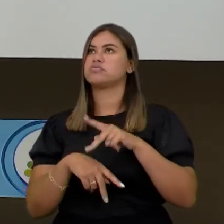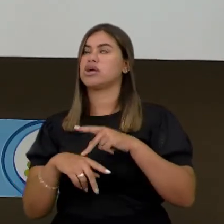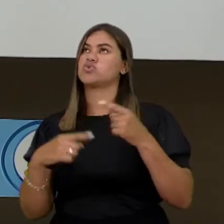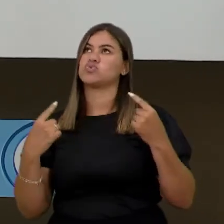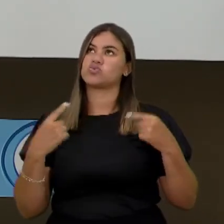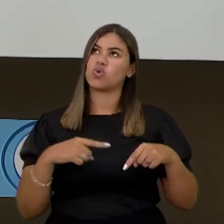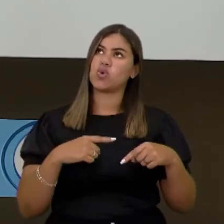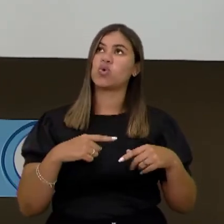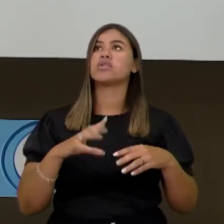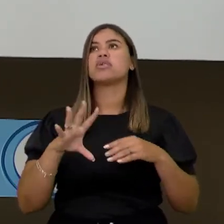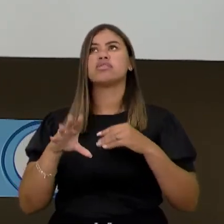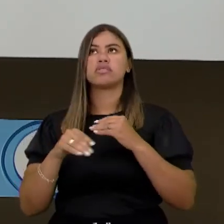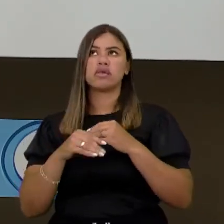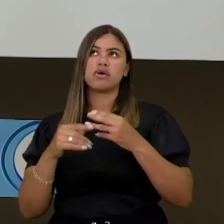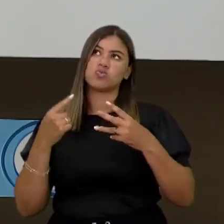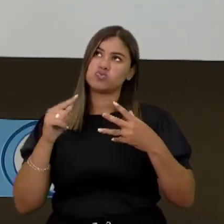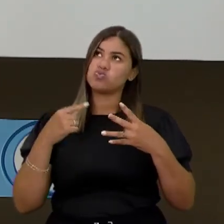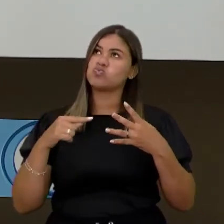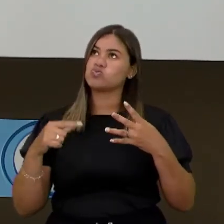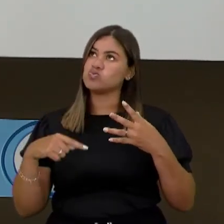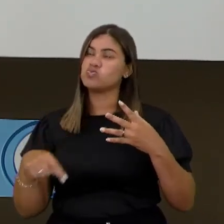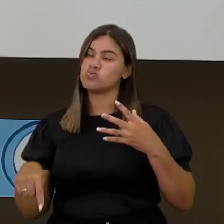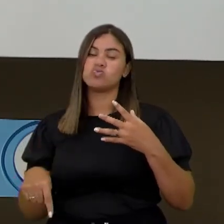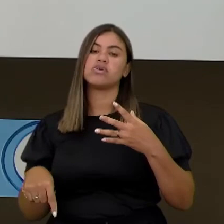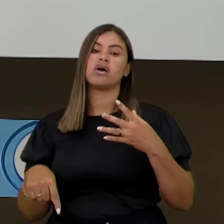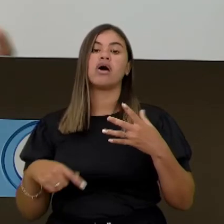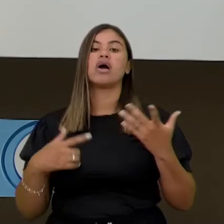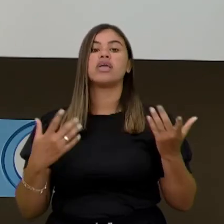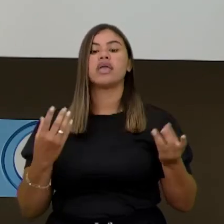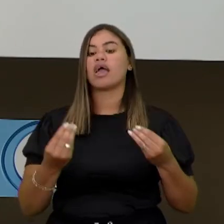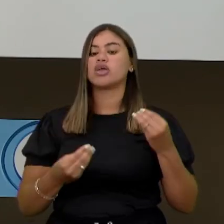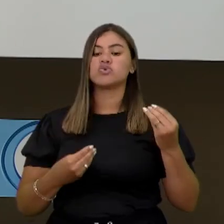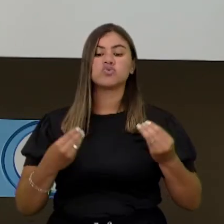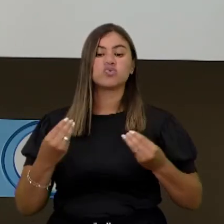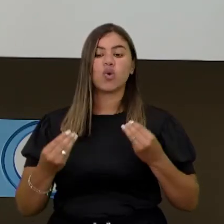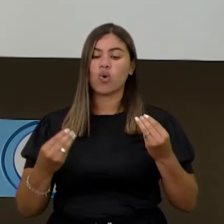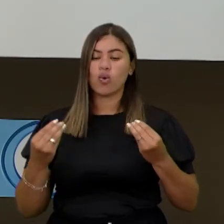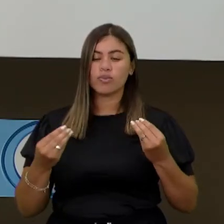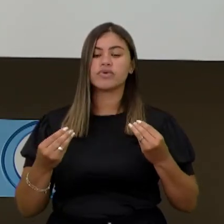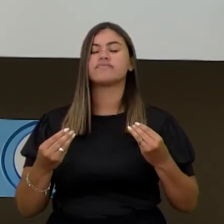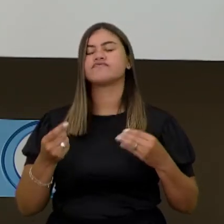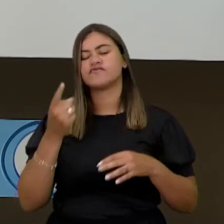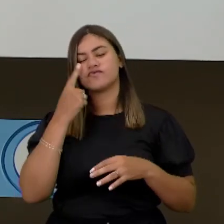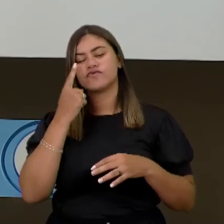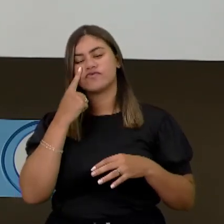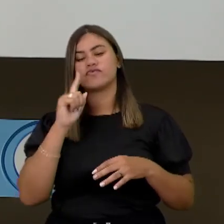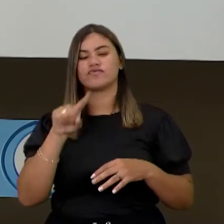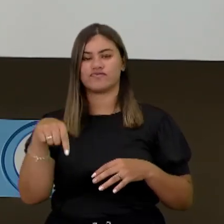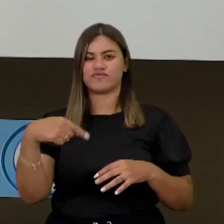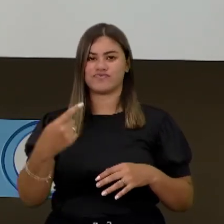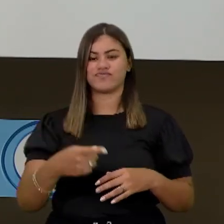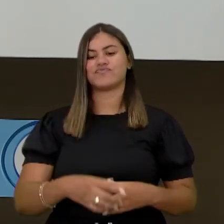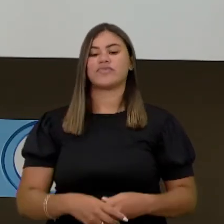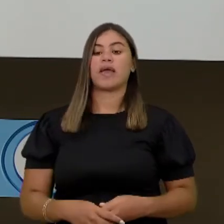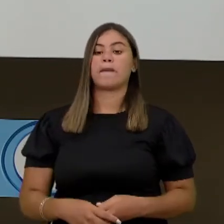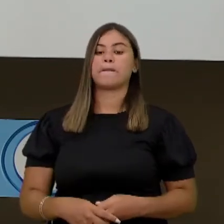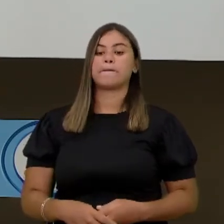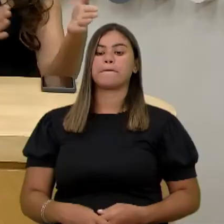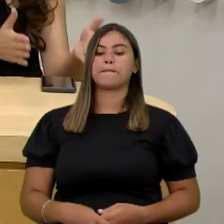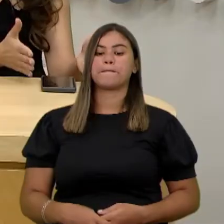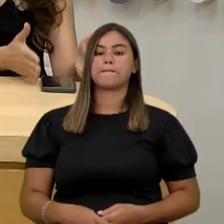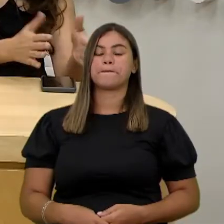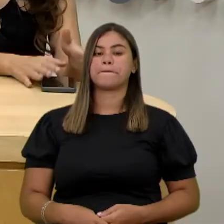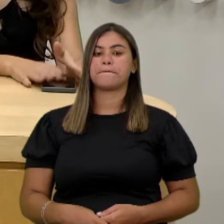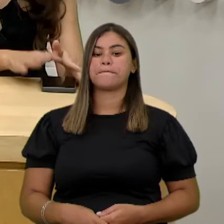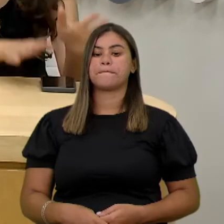isso também, né? E aí, que abordagem, de que forma, tal, isso a gente vai ver depois. Sim. A ideia é você descobrir... Você vê